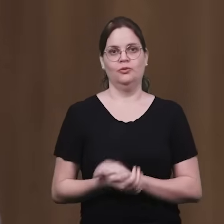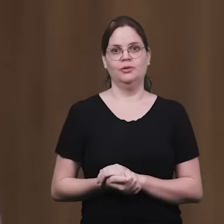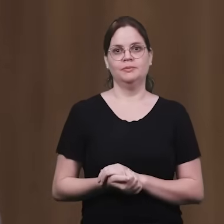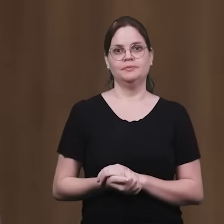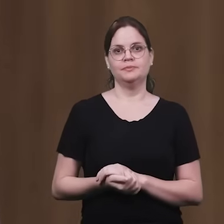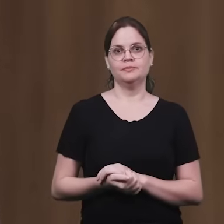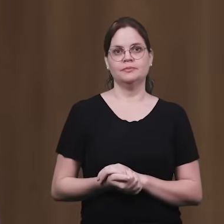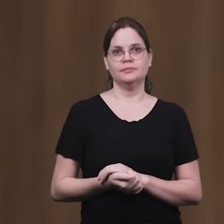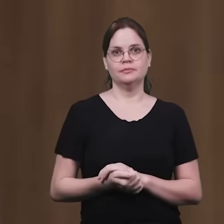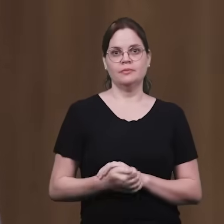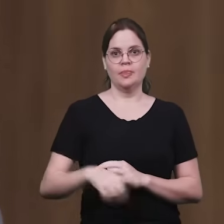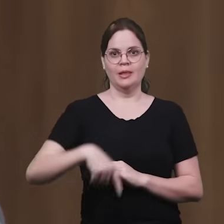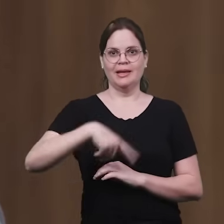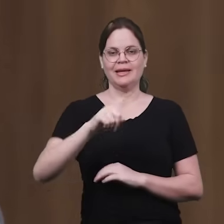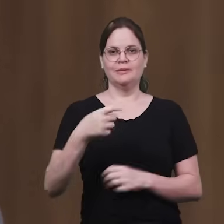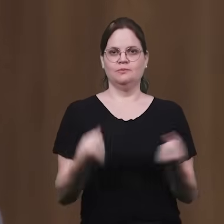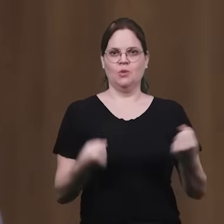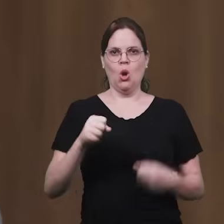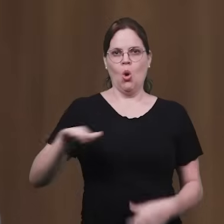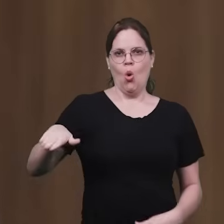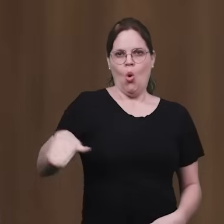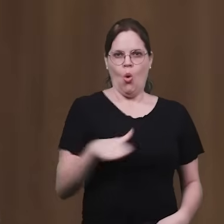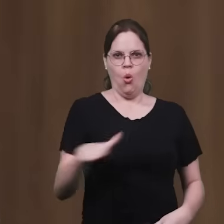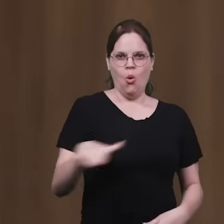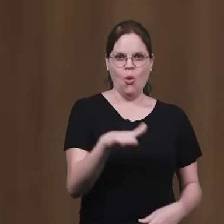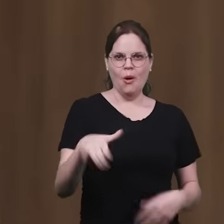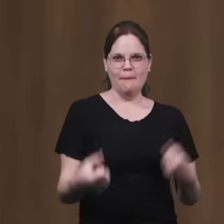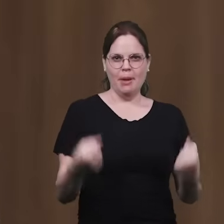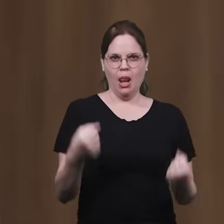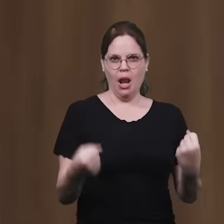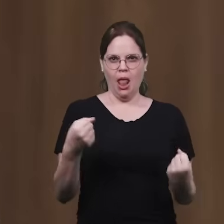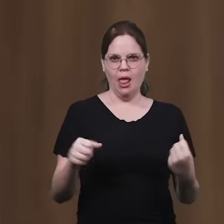que comete uma infração de trânsito